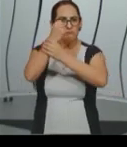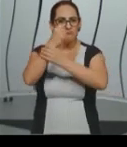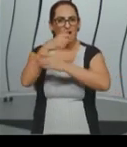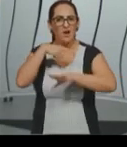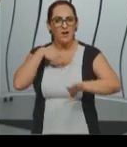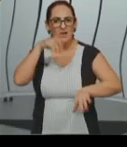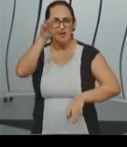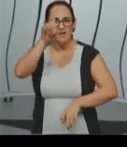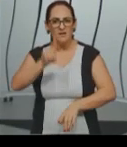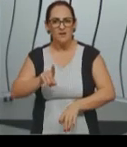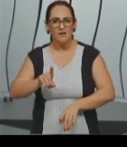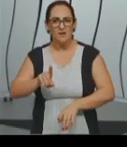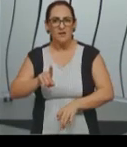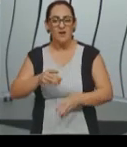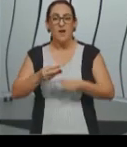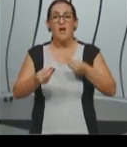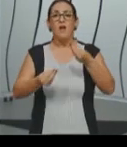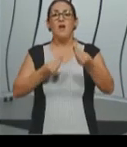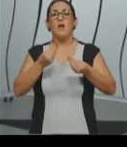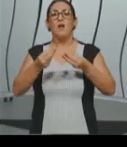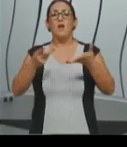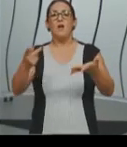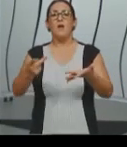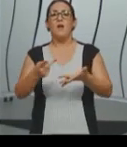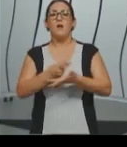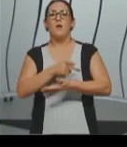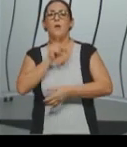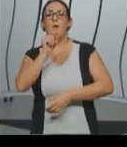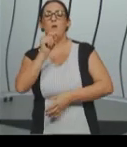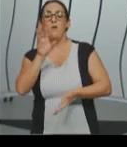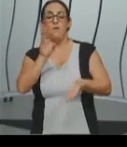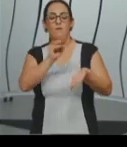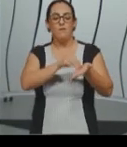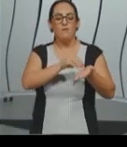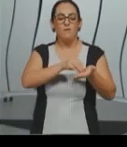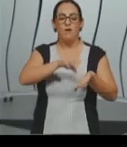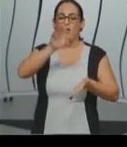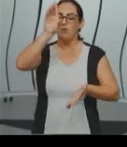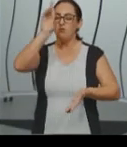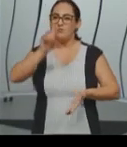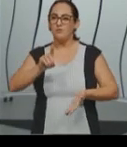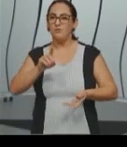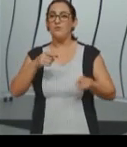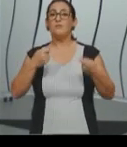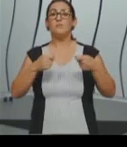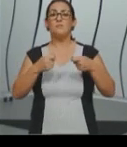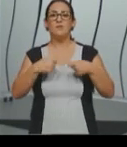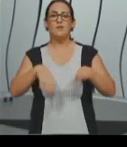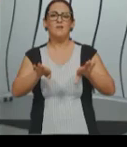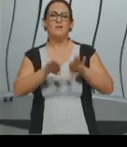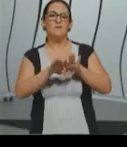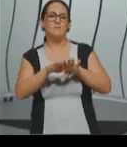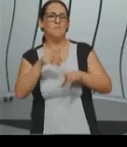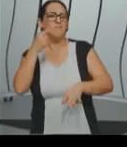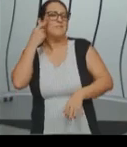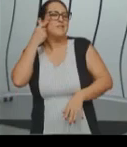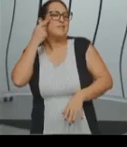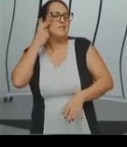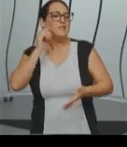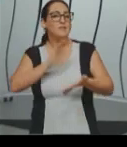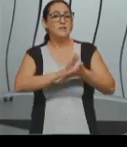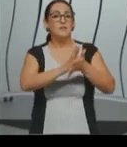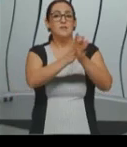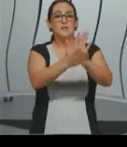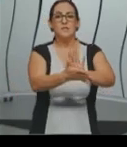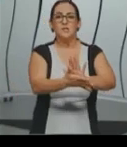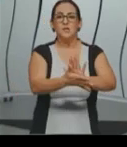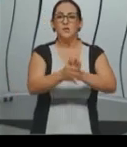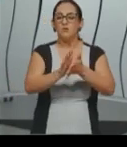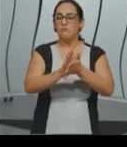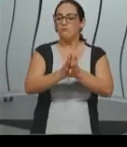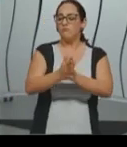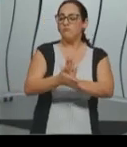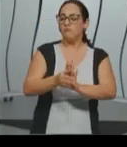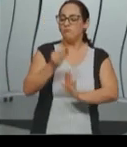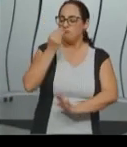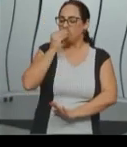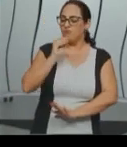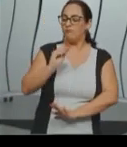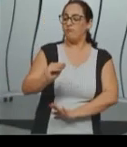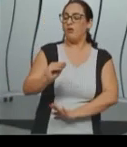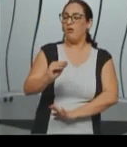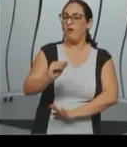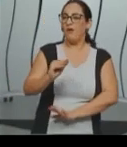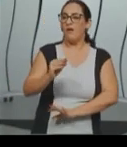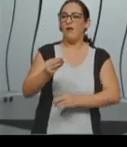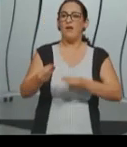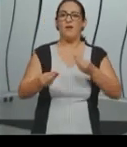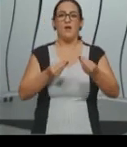como lidar, né, com a falta de direitos e ainda assim ter que lidar com preconceito, com essa discriminação, com os